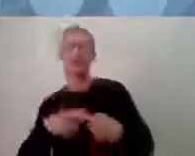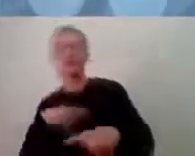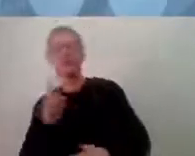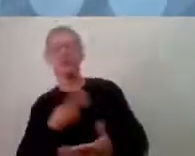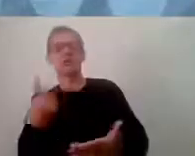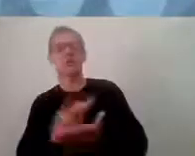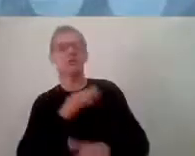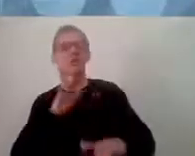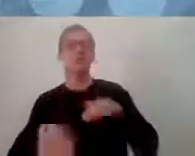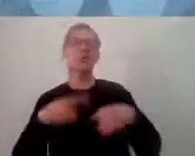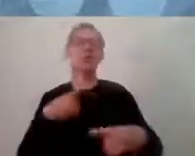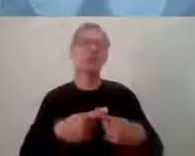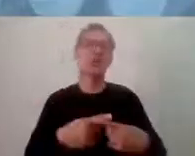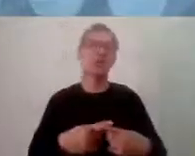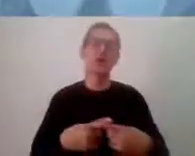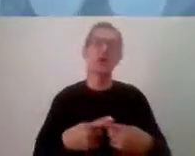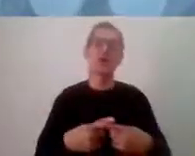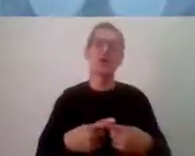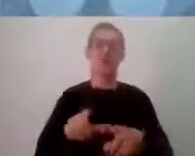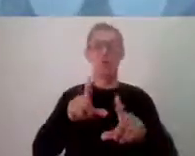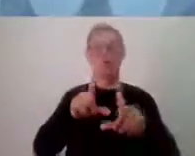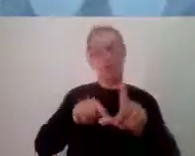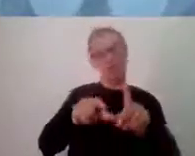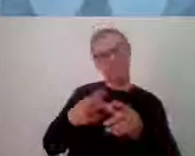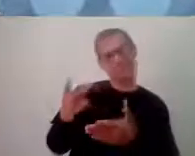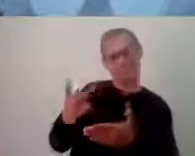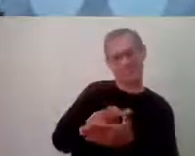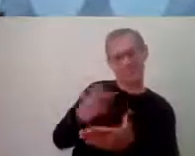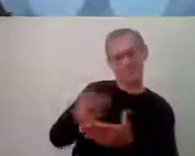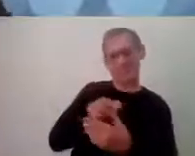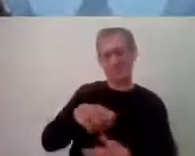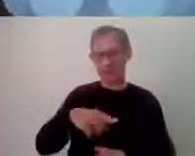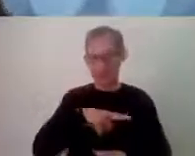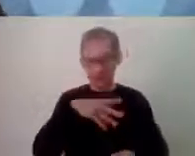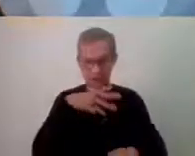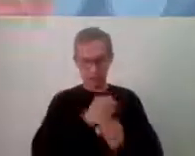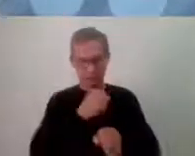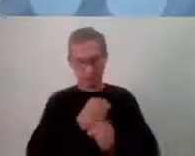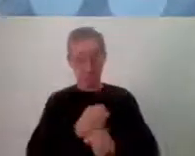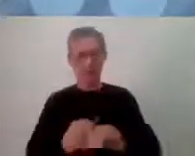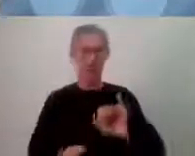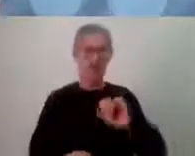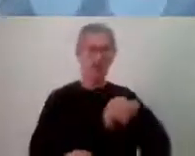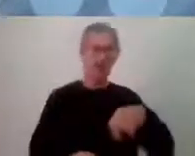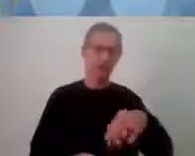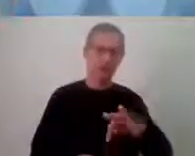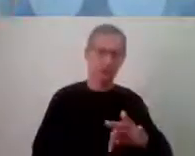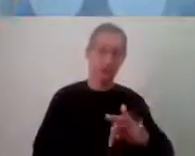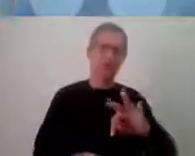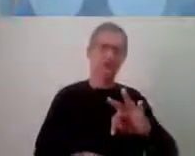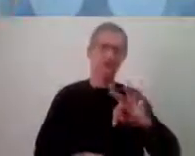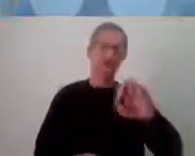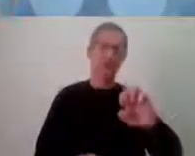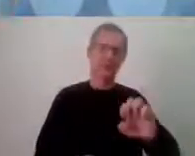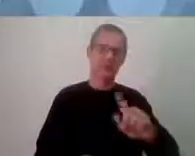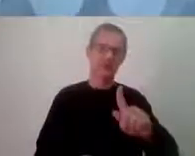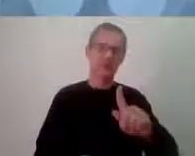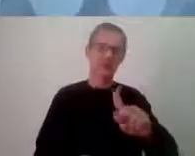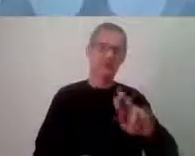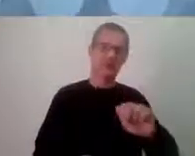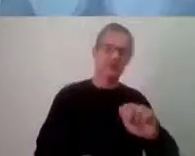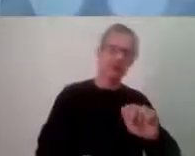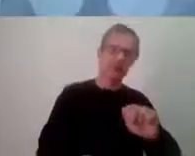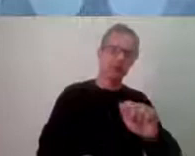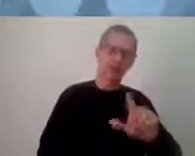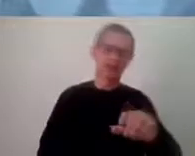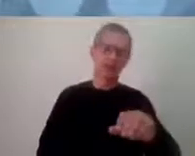gente erra às vezes por causa de uma letrinha só. Quando você está calculando integral indefinida, você